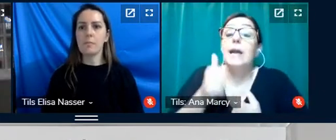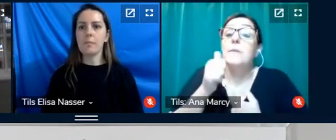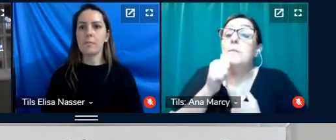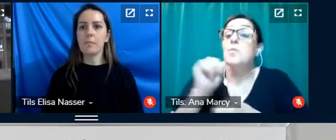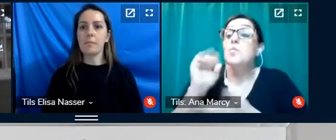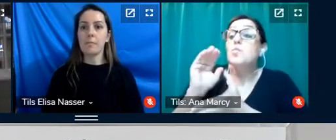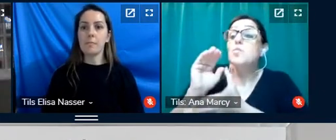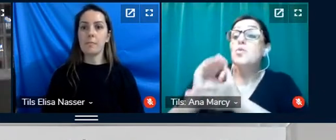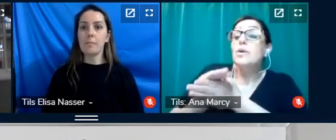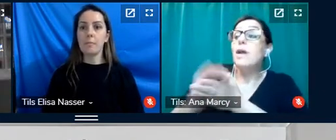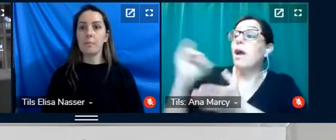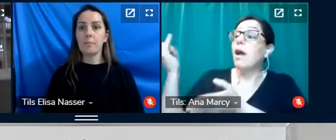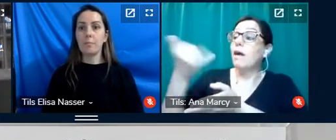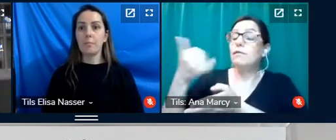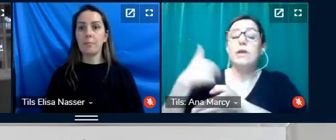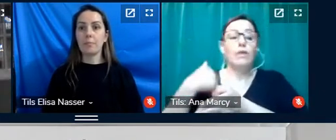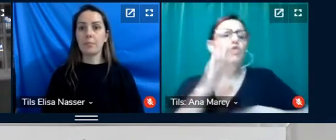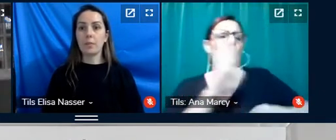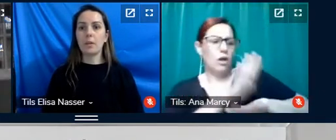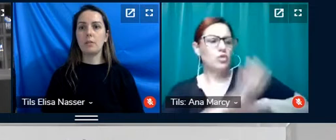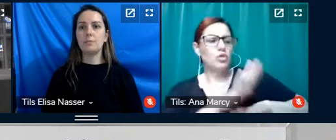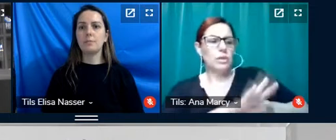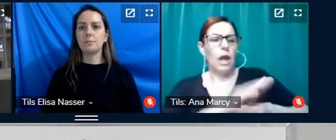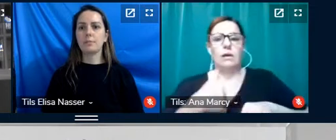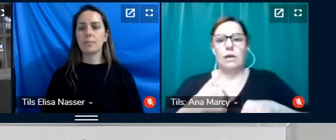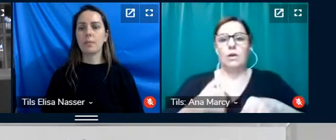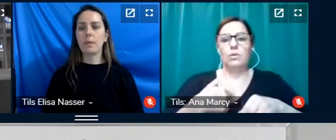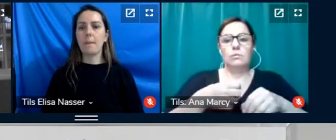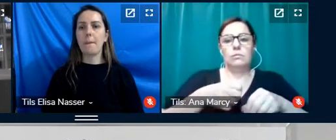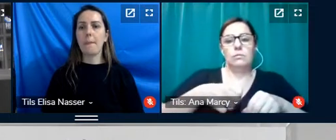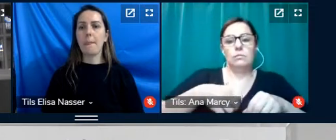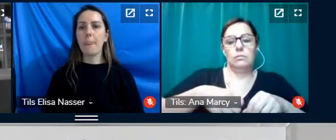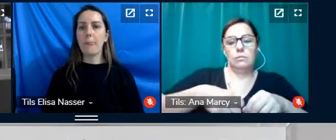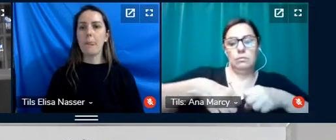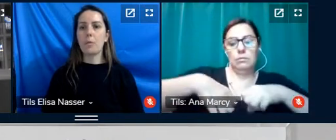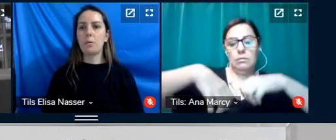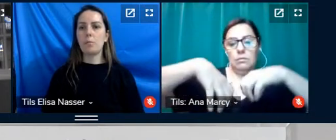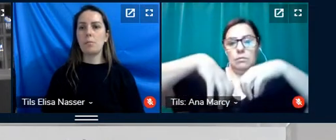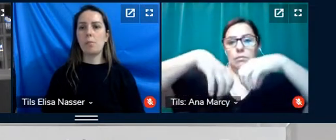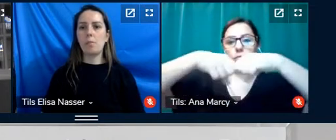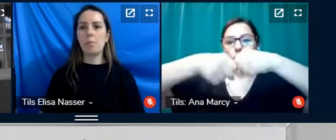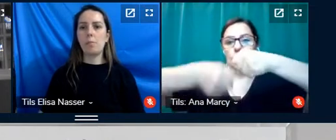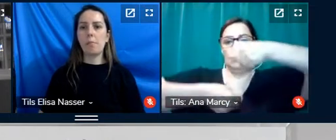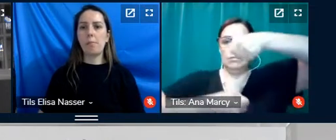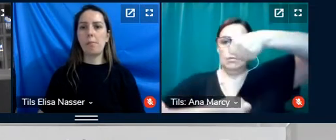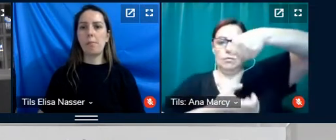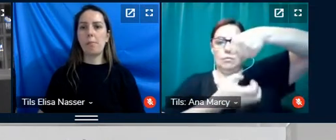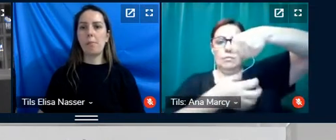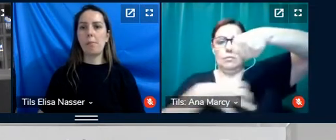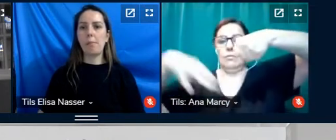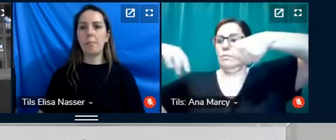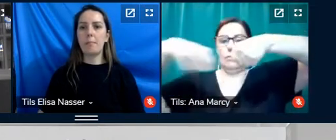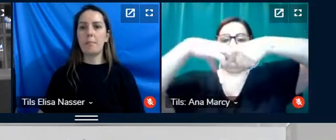assim, deixa que eu te ajudo. Então eu pego uma alça, ela pega a outra. Então a gente distribui